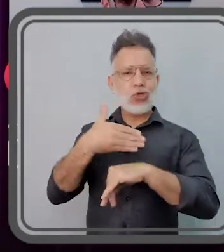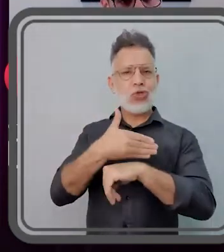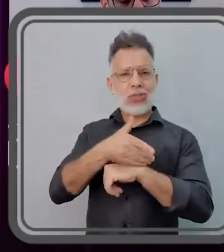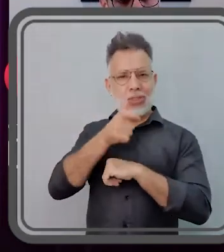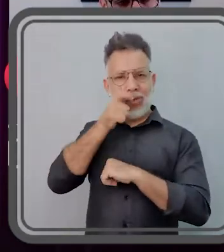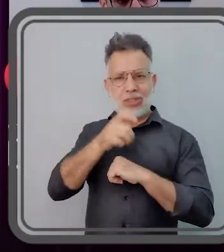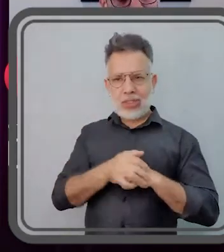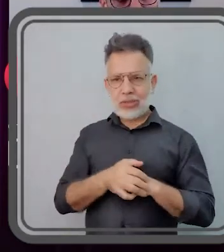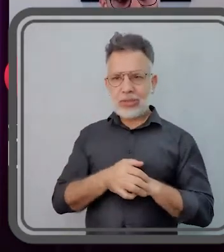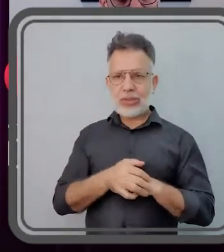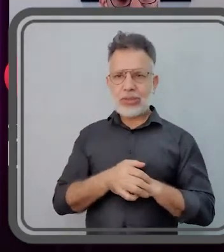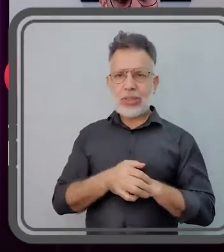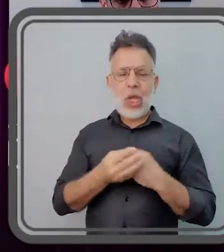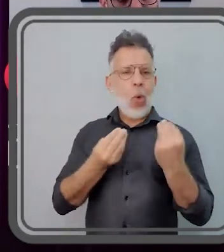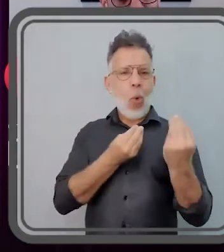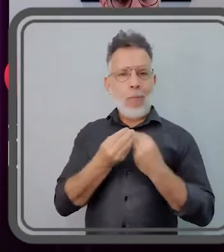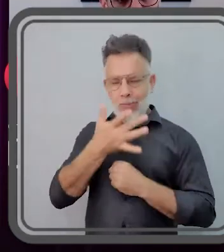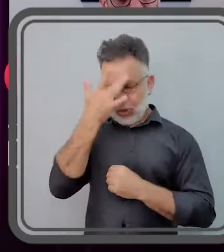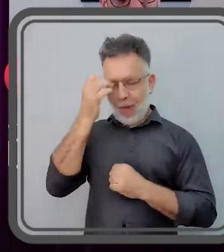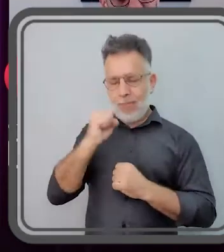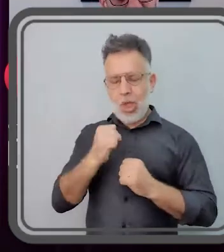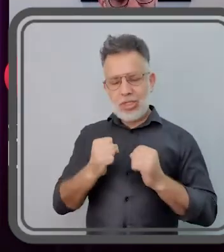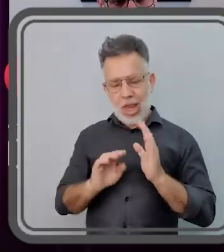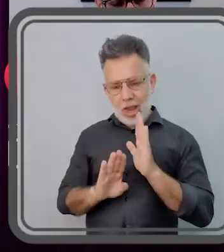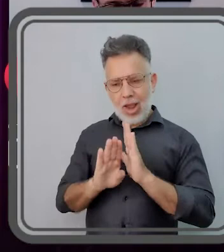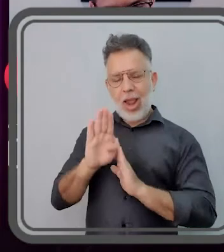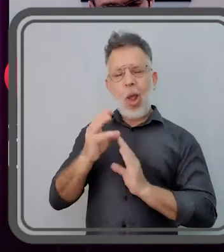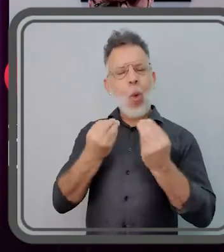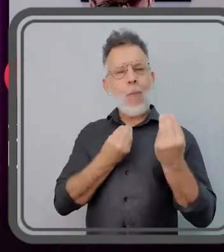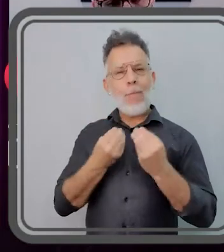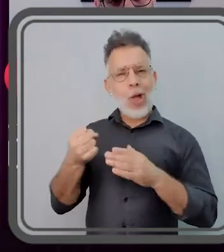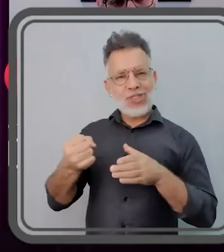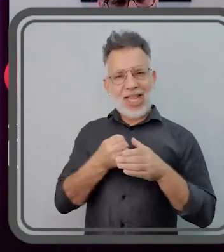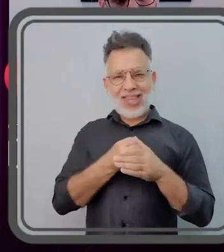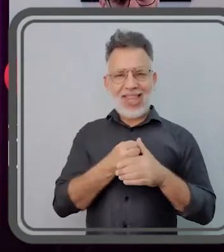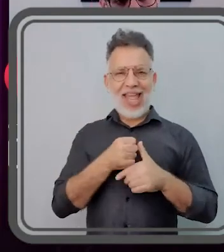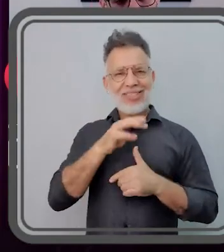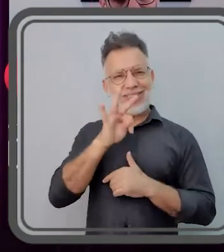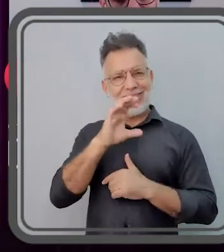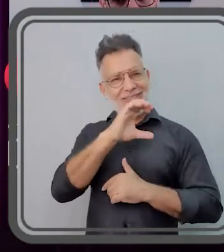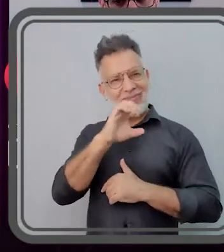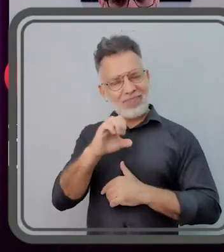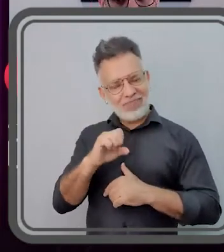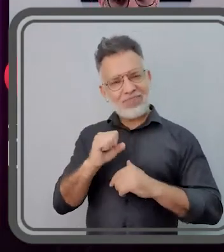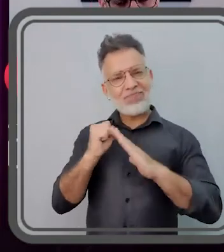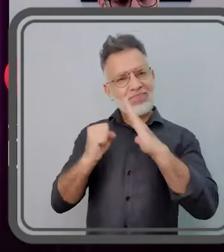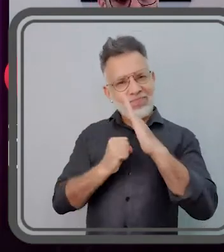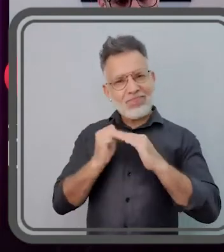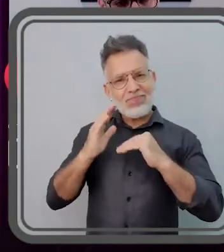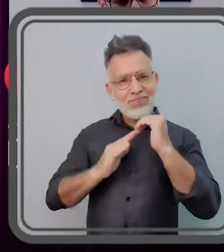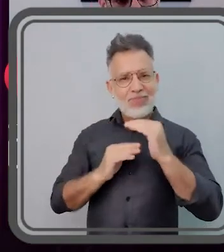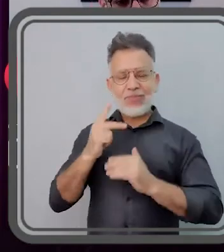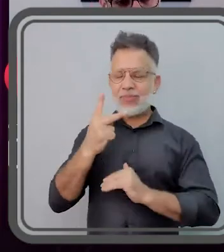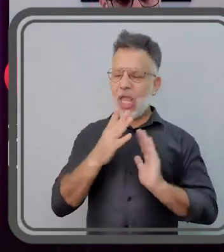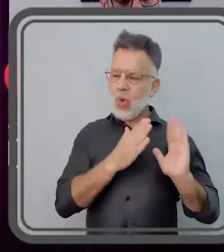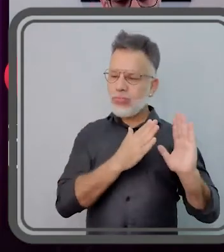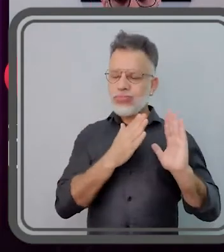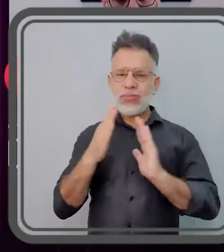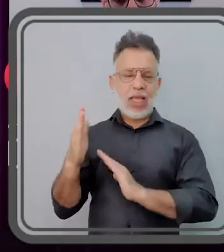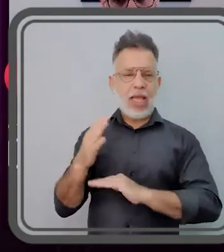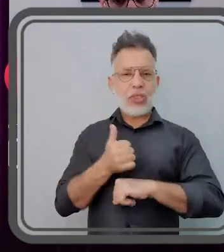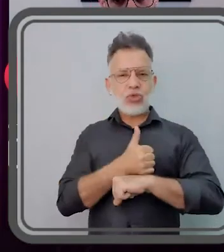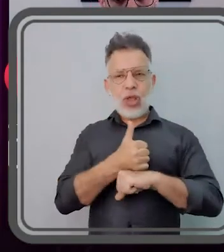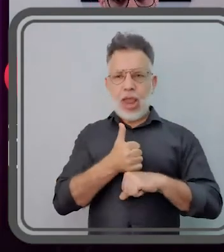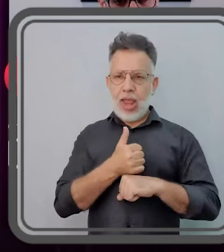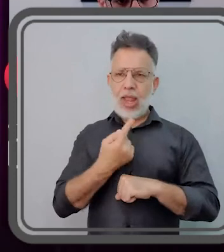que como alguém pode crescer ou como pode entrar no TCS e criar seu longo prazo de carreira no TCS